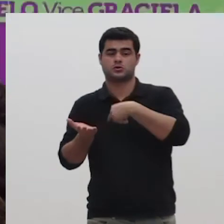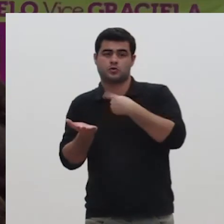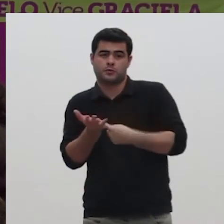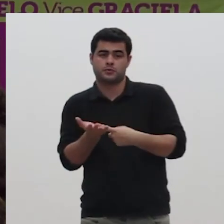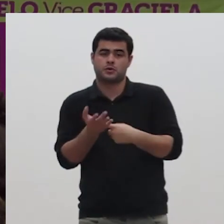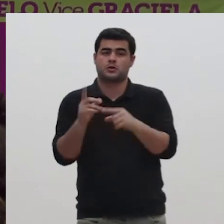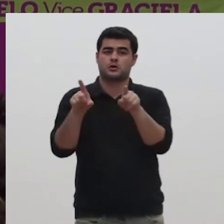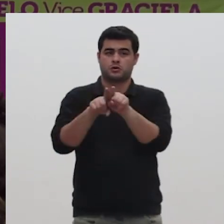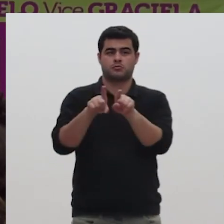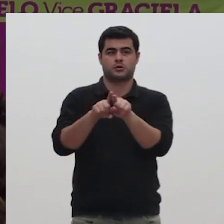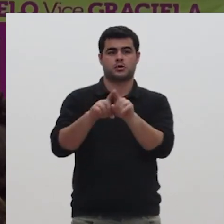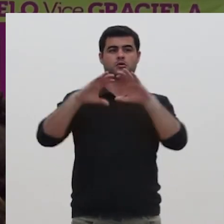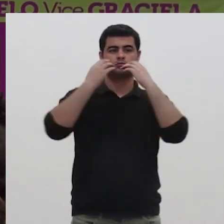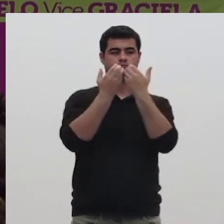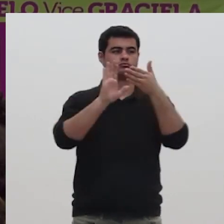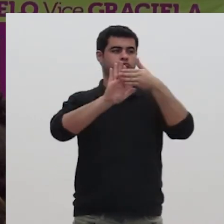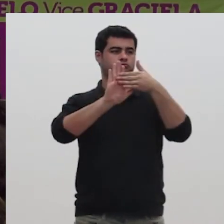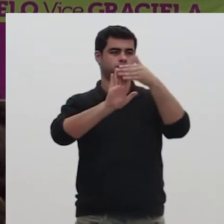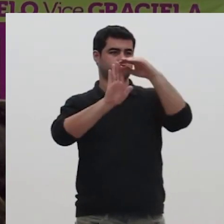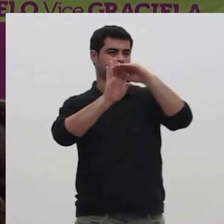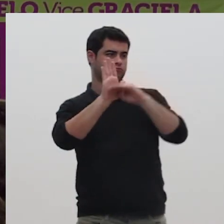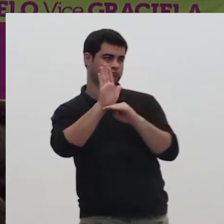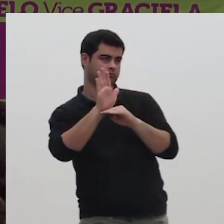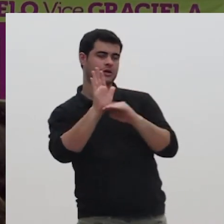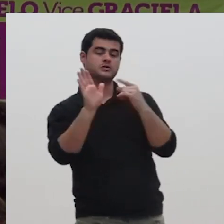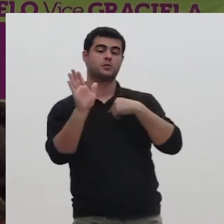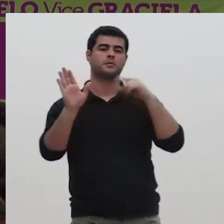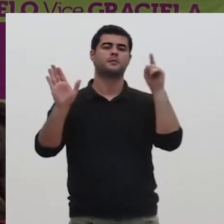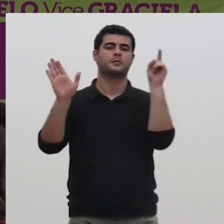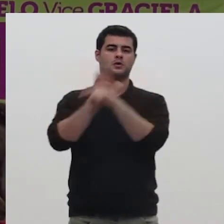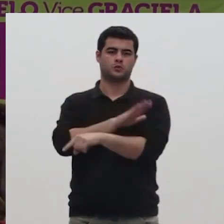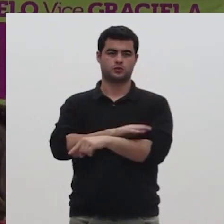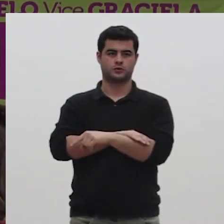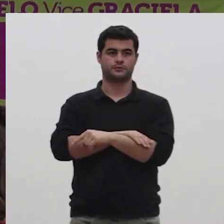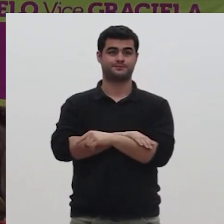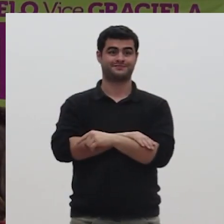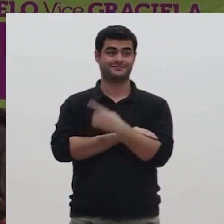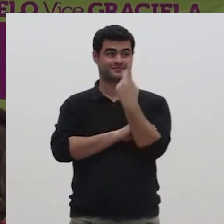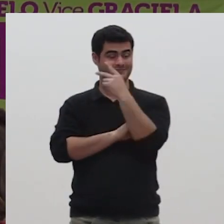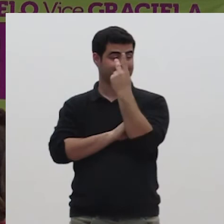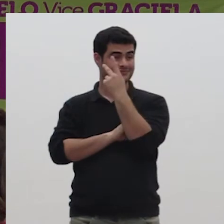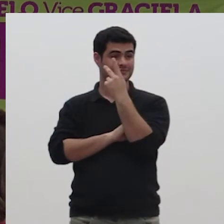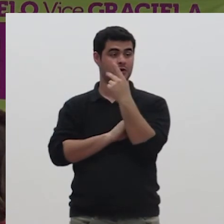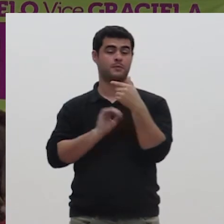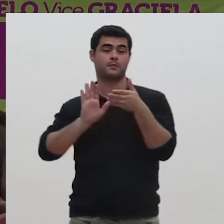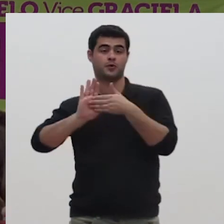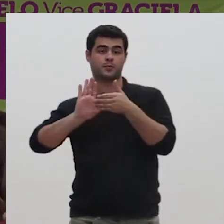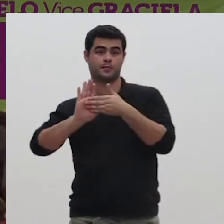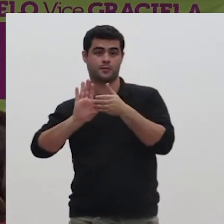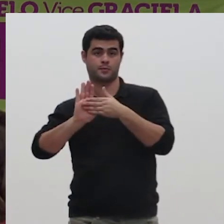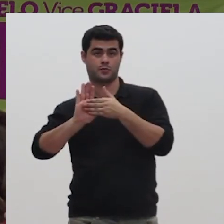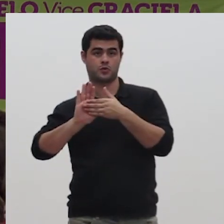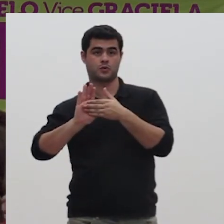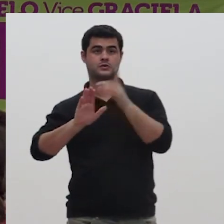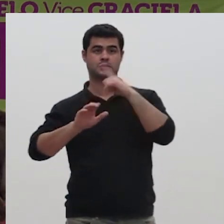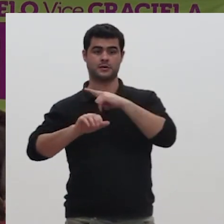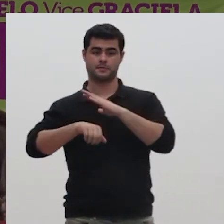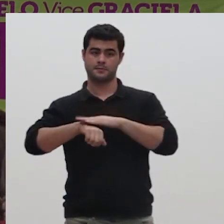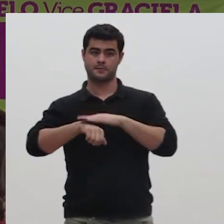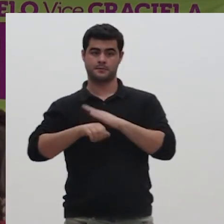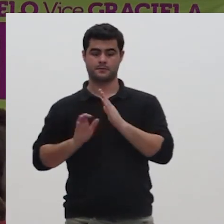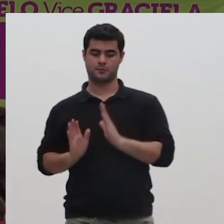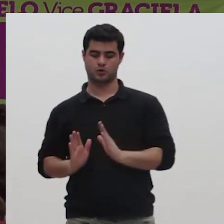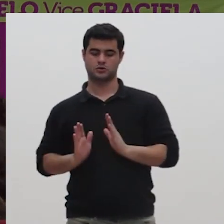nossas cartas-programas. Mas a pergunta aqui é, para além dessa proposta de conferências temáticas, que é uma proposta procedimental, né,